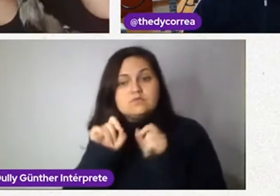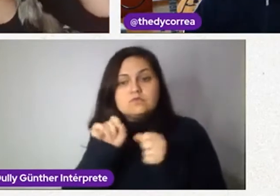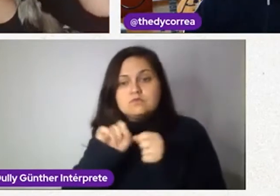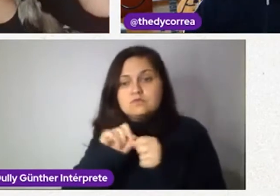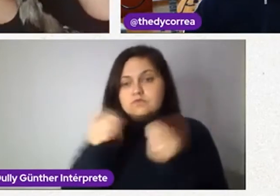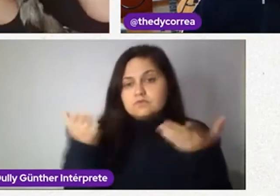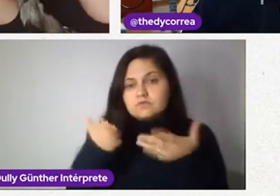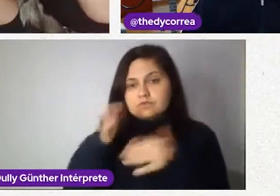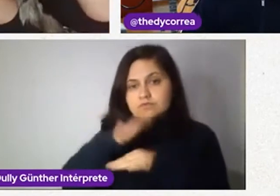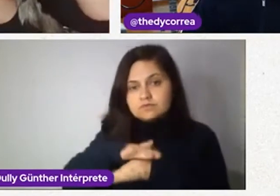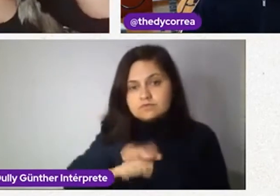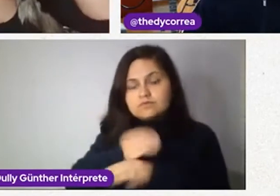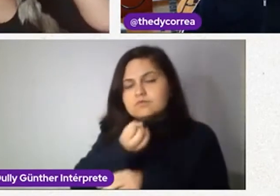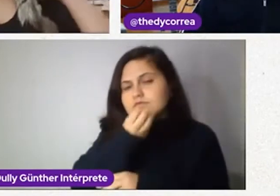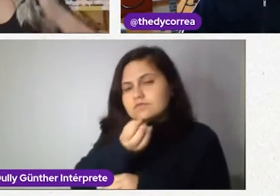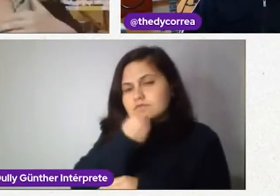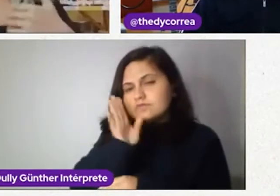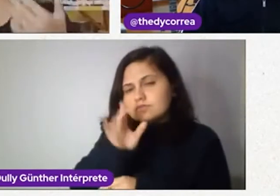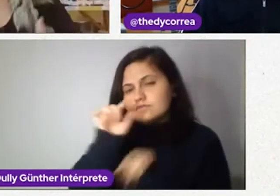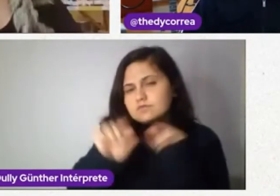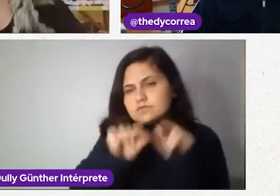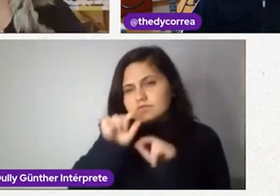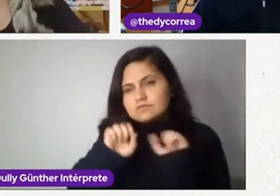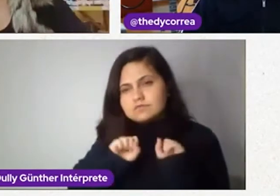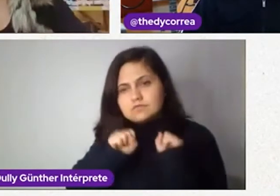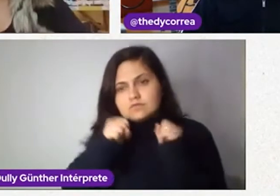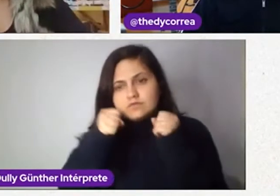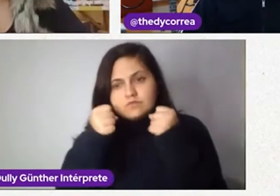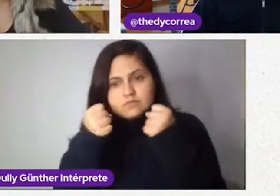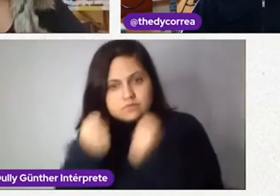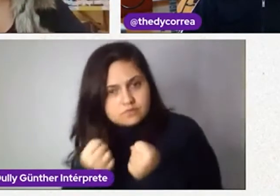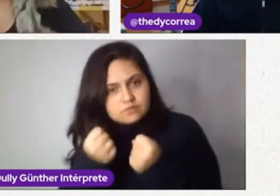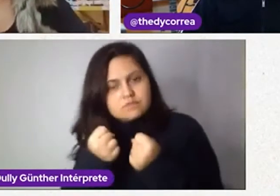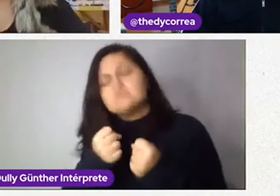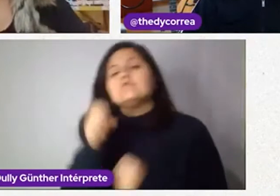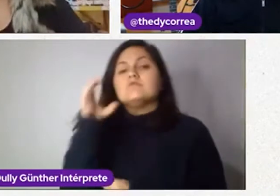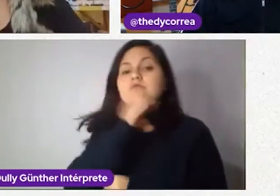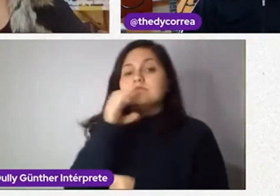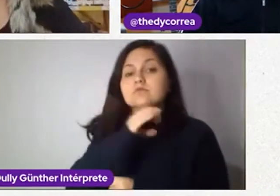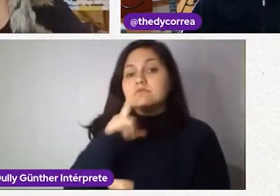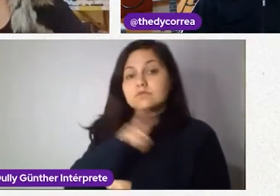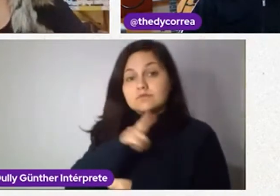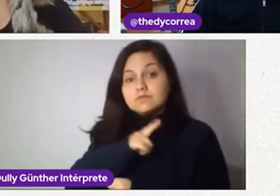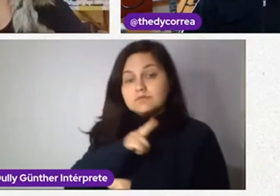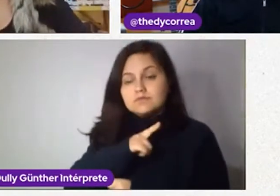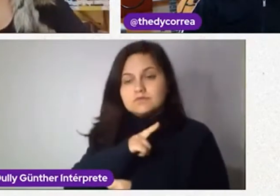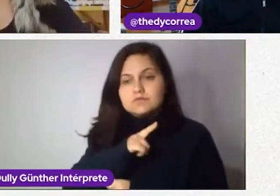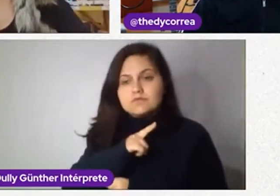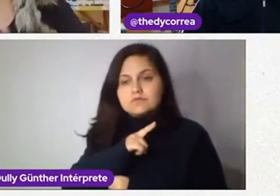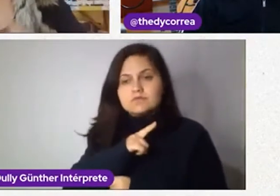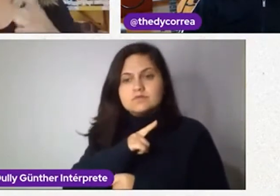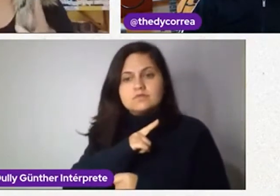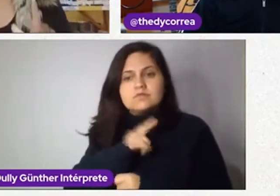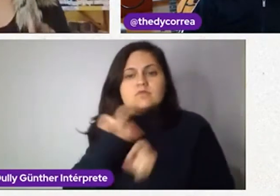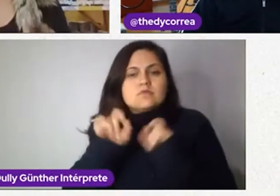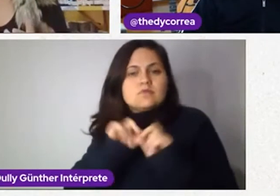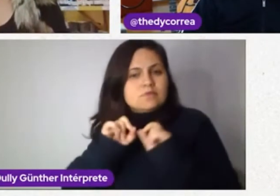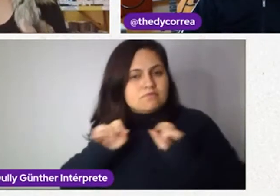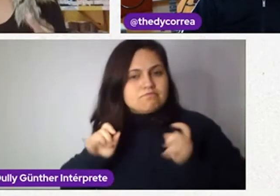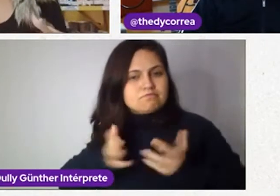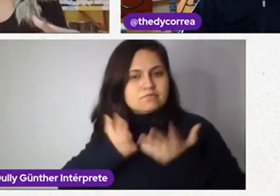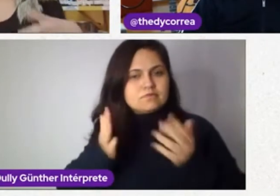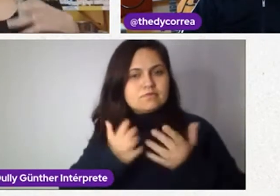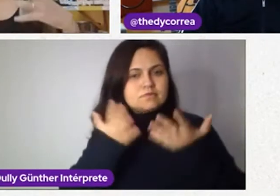que ele já contou um pouquinho, que já está se dedicando a um novo livro que logo vai sair. E o que está te